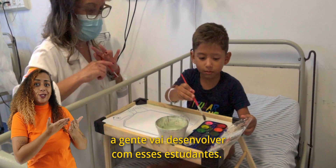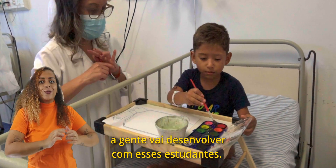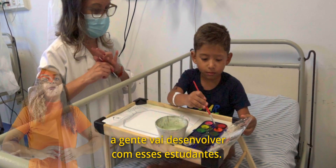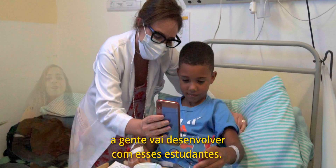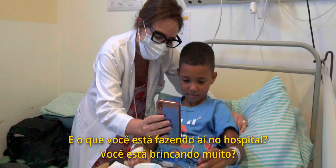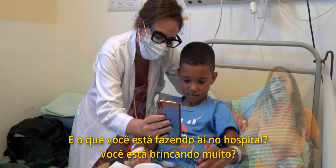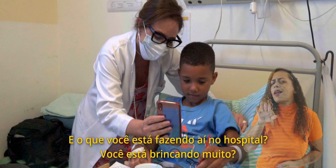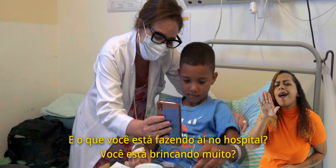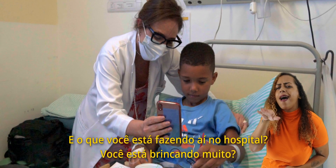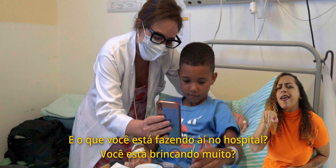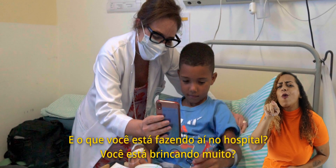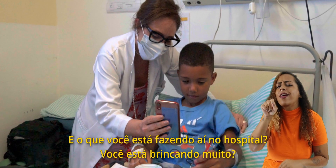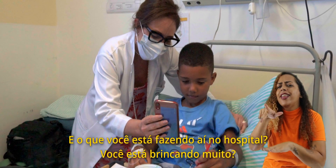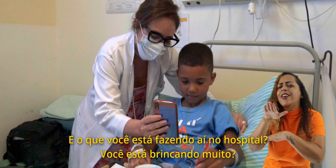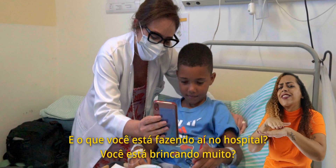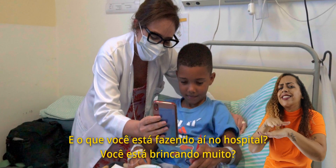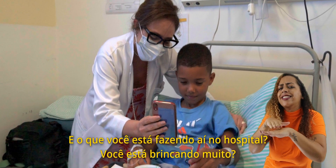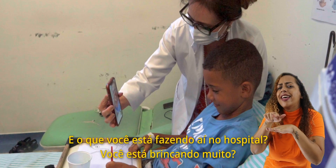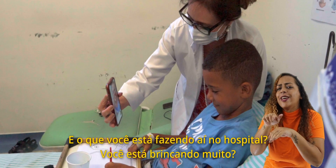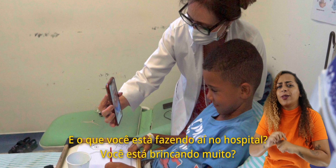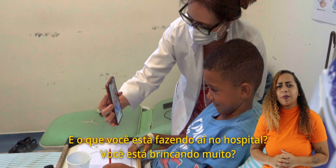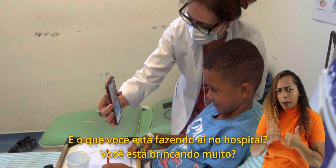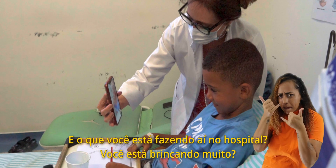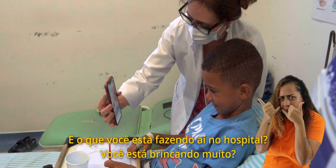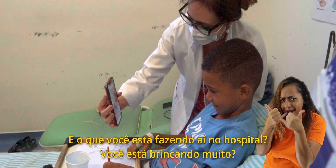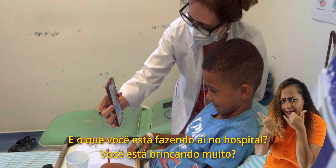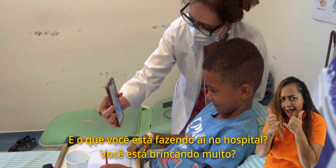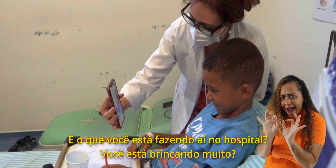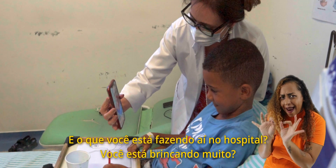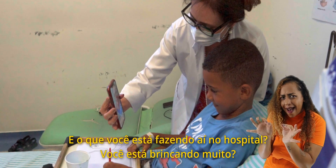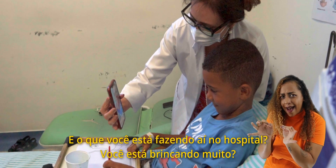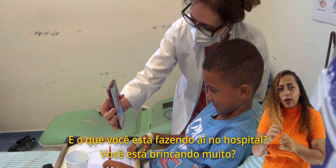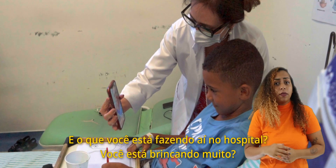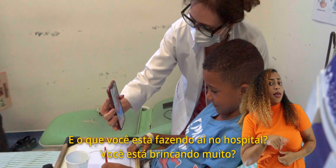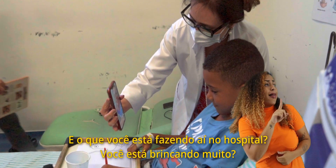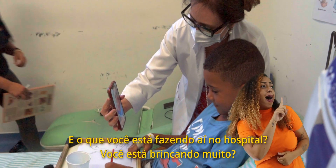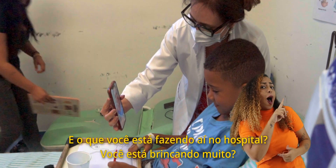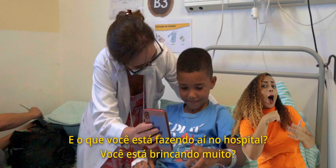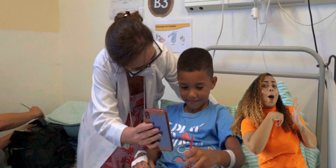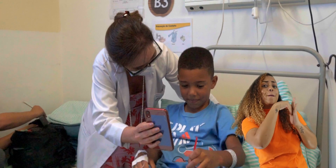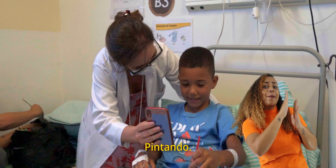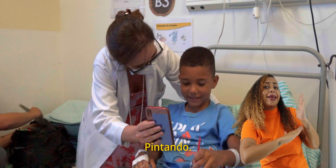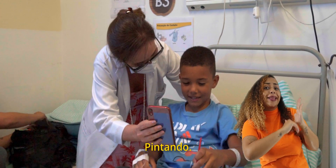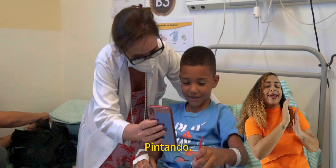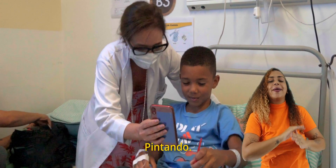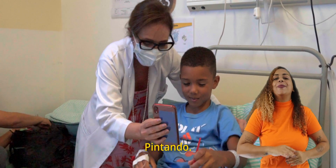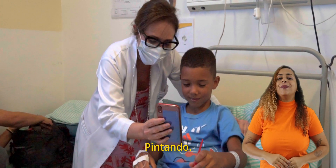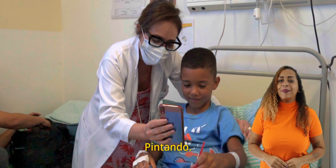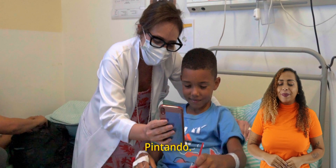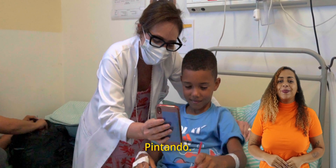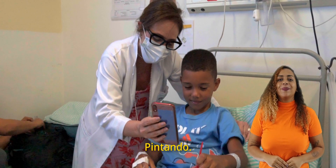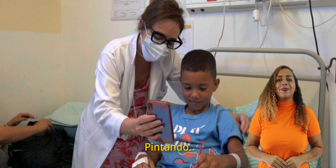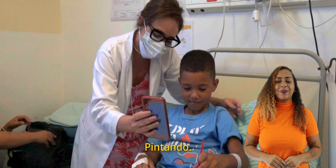estudantes. E o que você está fazendo ali? O que está no? Você está brincando muito? Pintando.